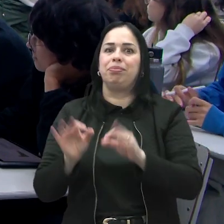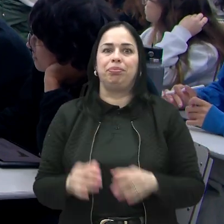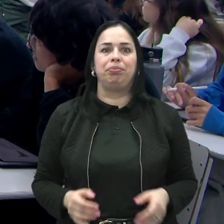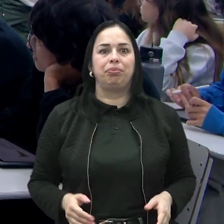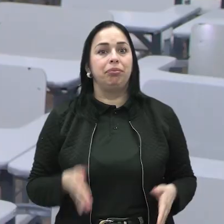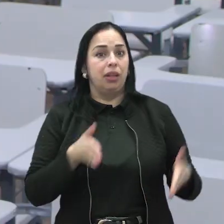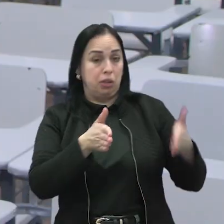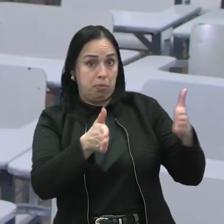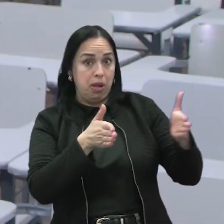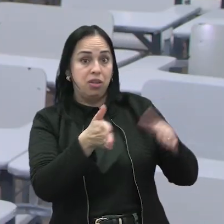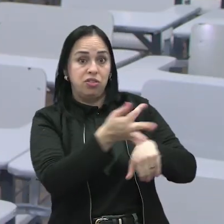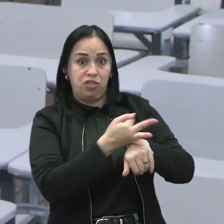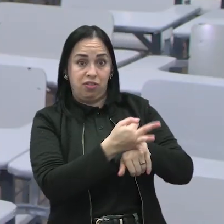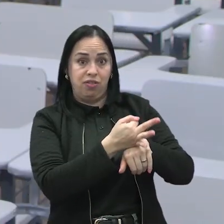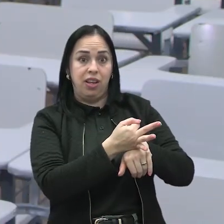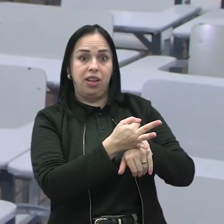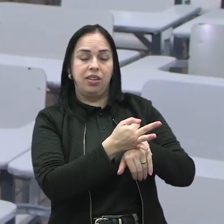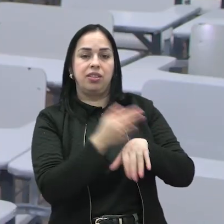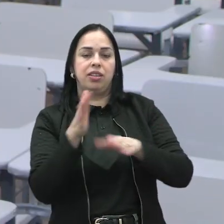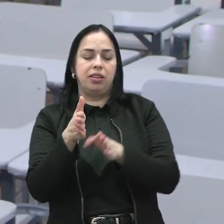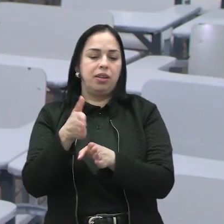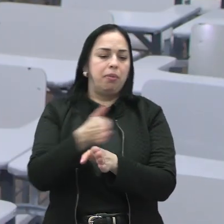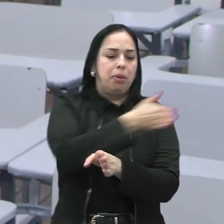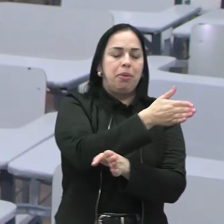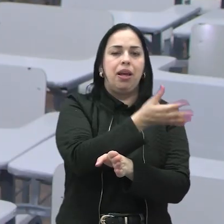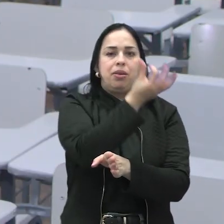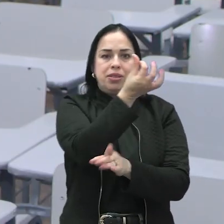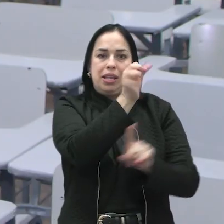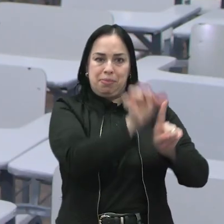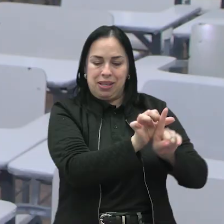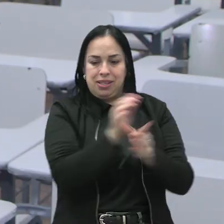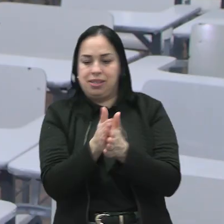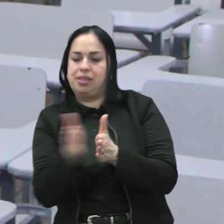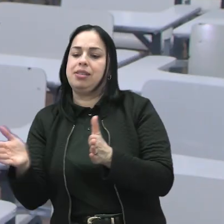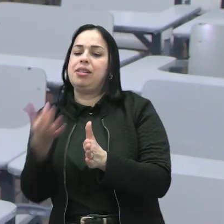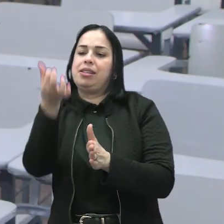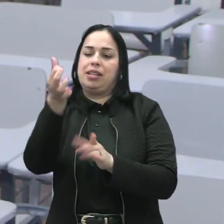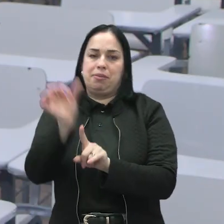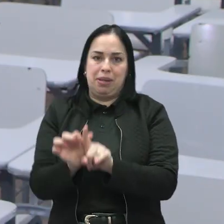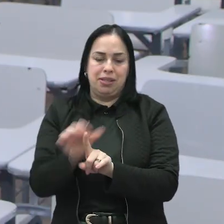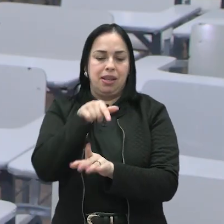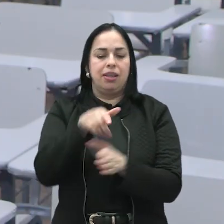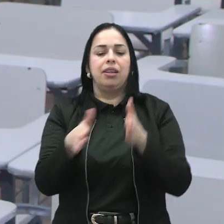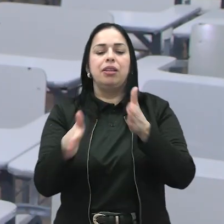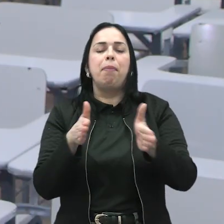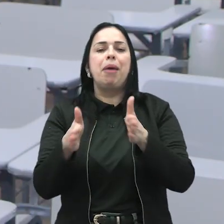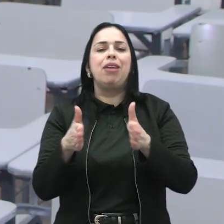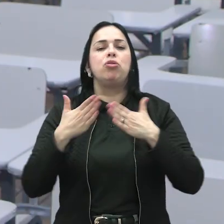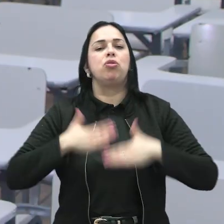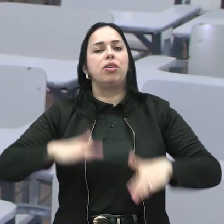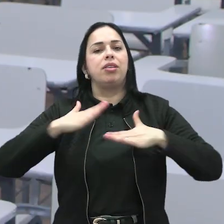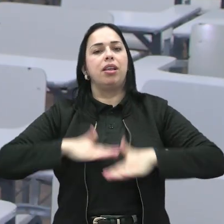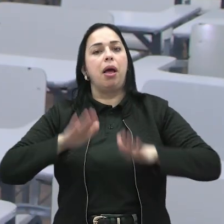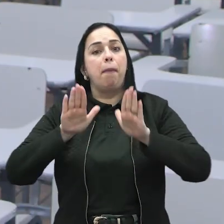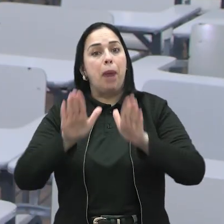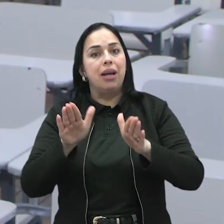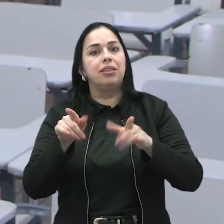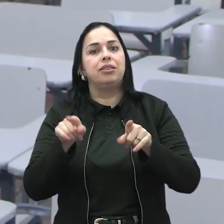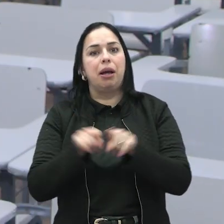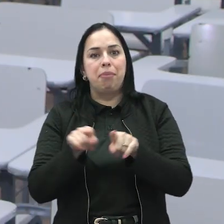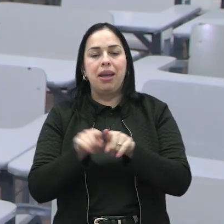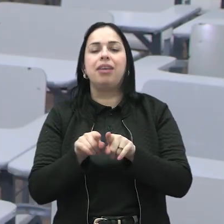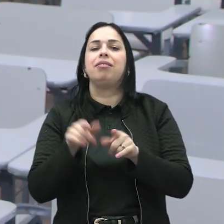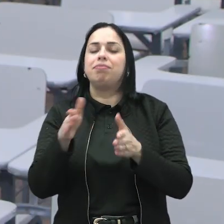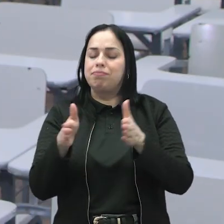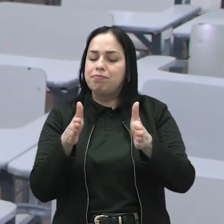reta final. O período de férias entra como um bloco, separando o primeiro do segundo semestre, para eles darem uma respirada, é o período de descanso, mas